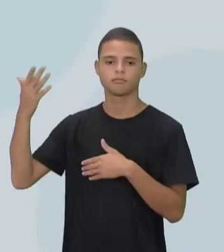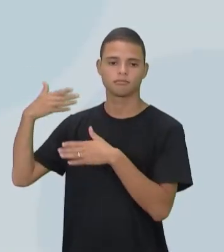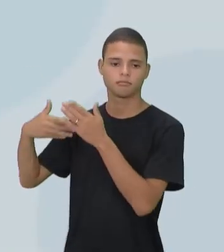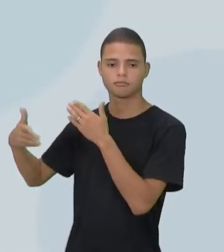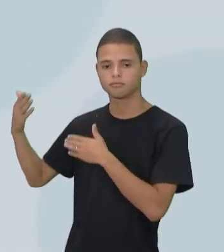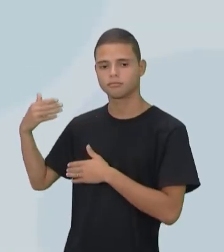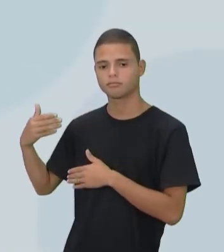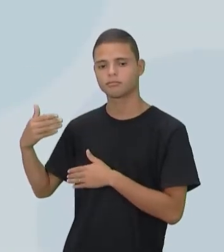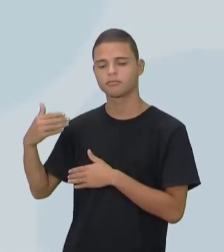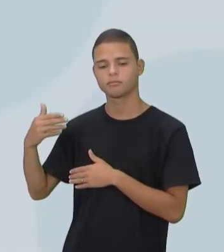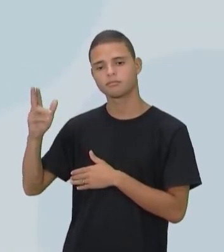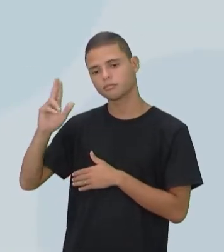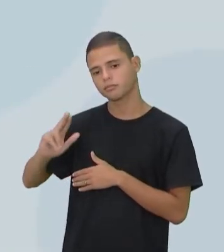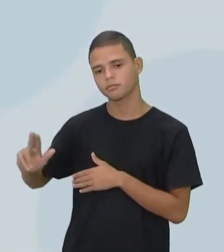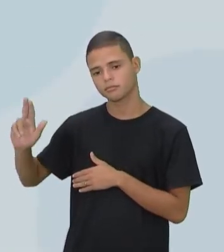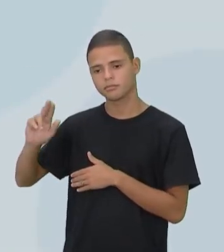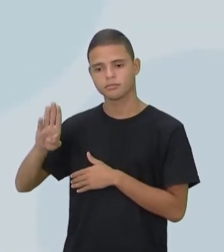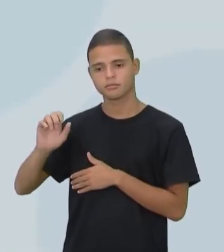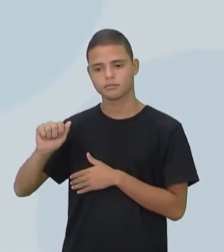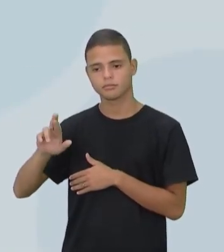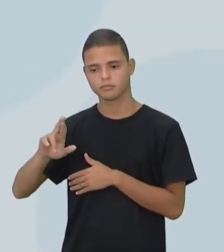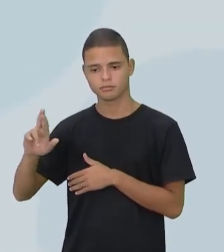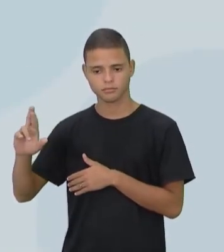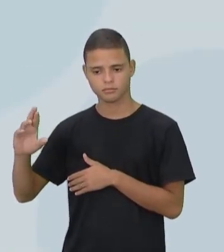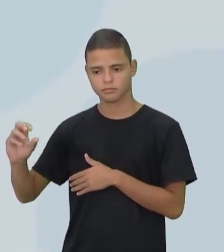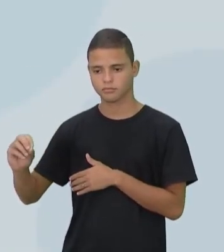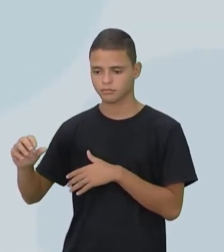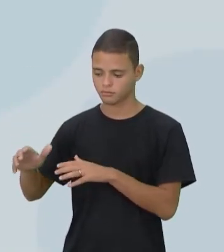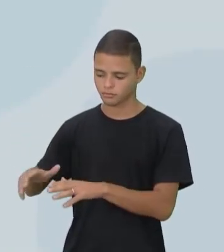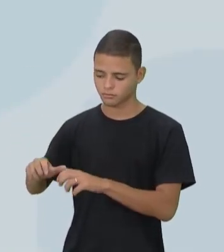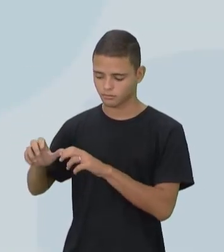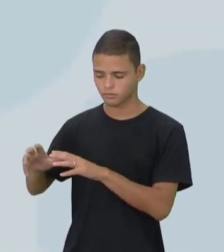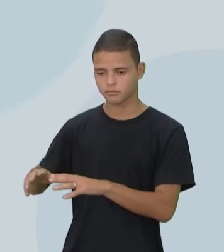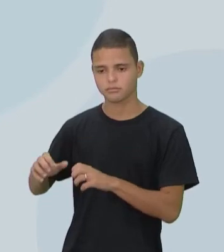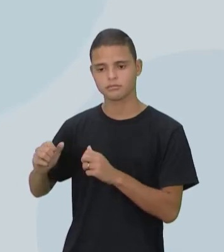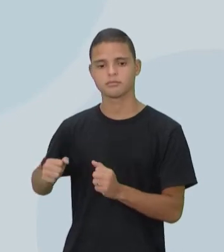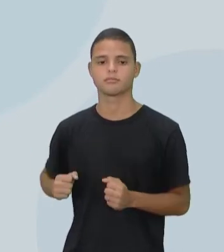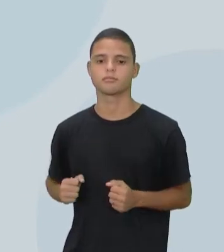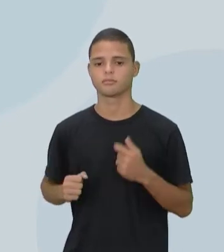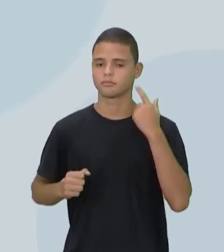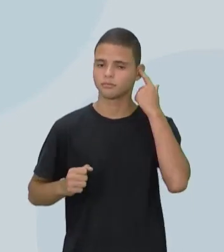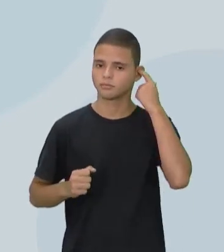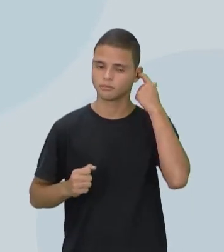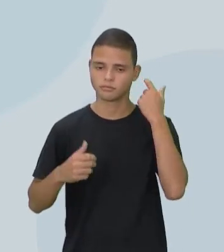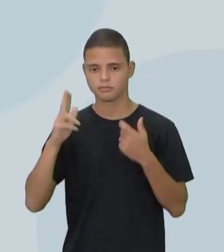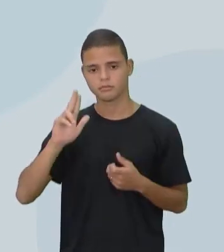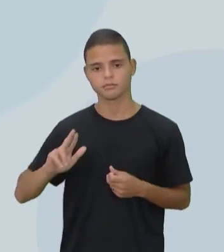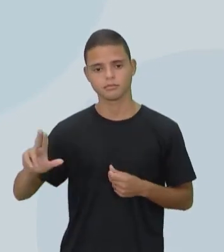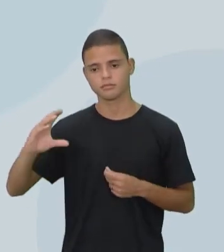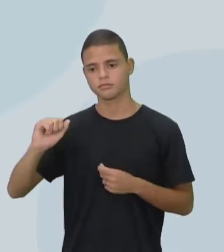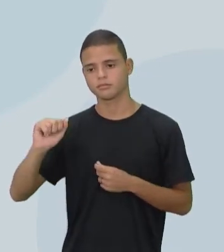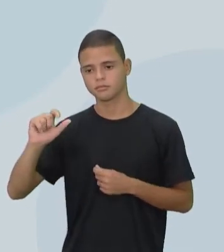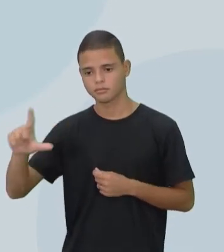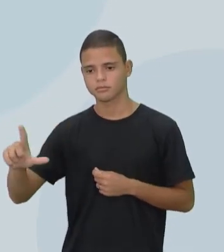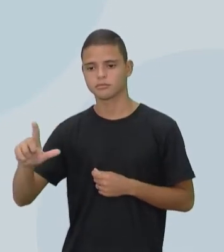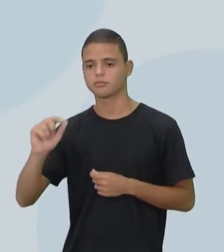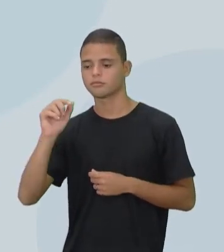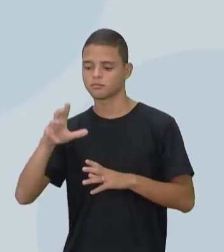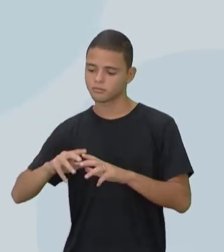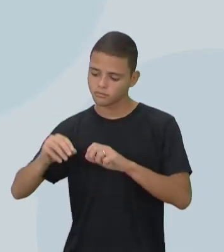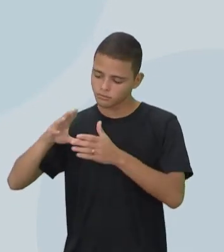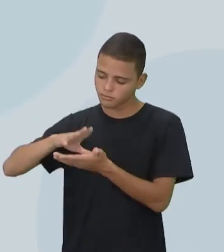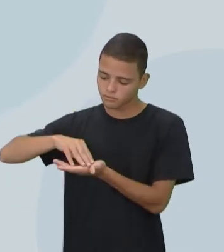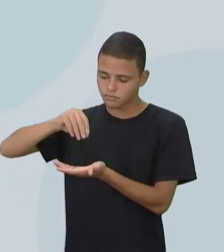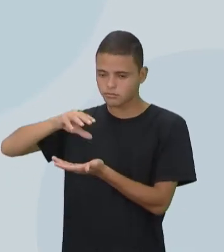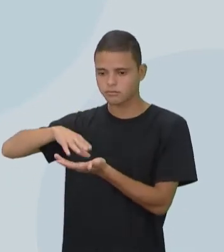era barro, né? Uhum. Era barro. Então, assim, o cal, ele é colocado, né, misturado à areia, à água